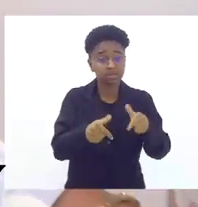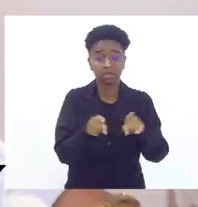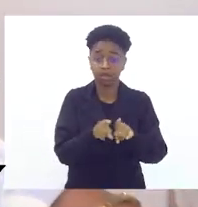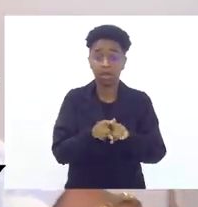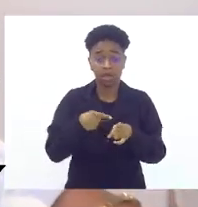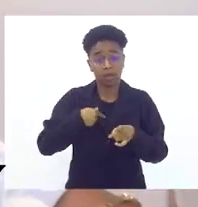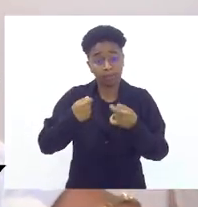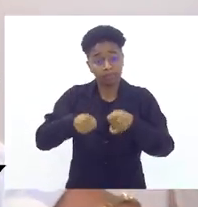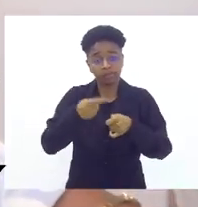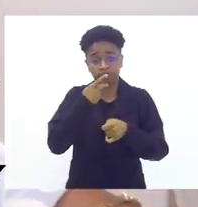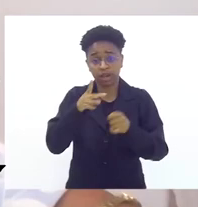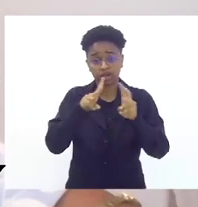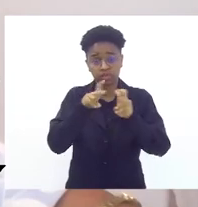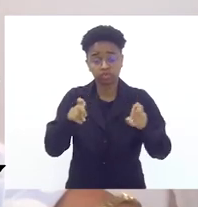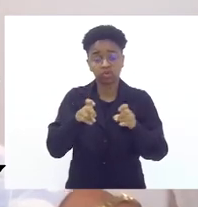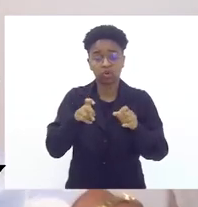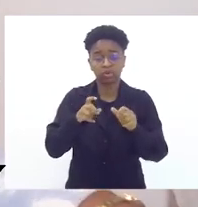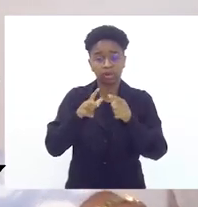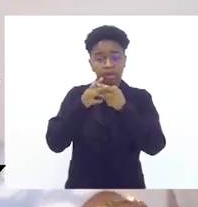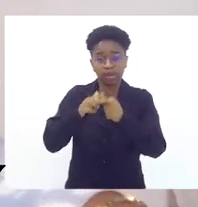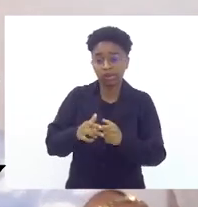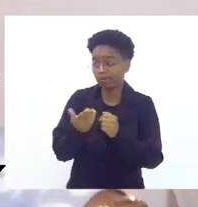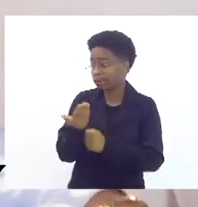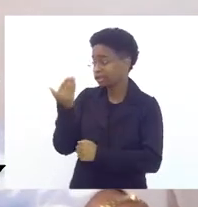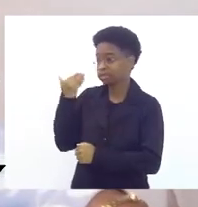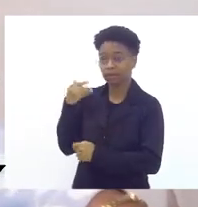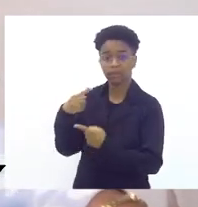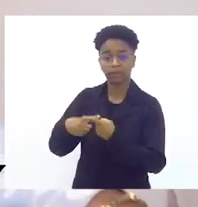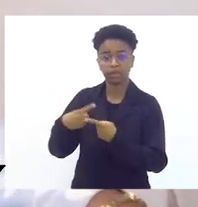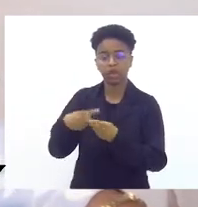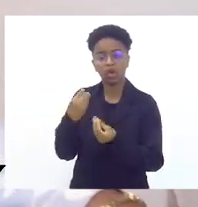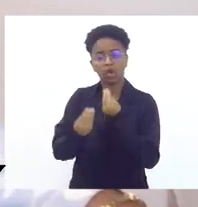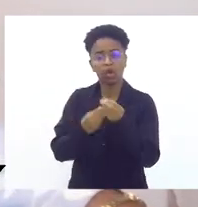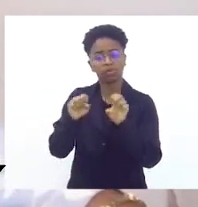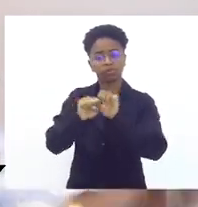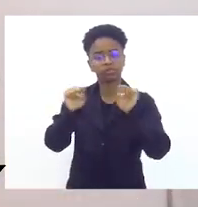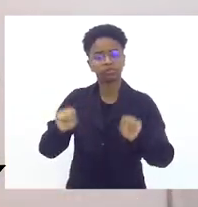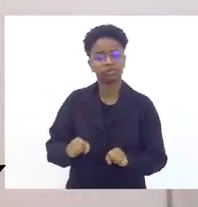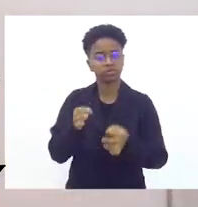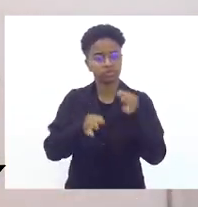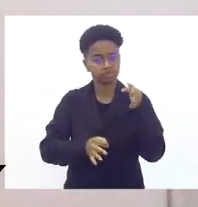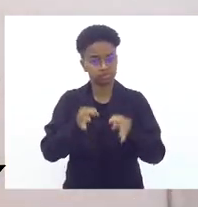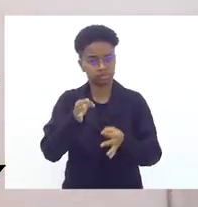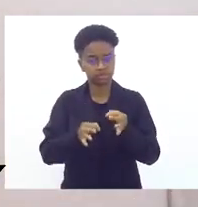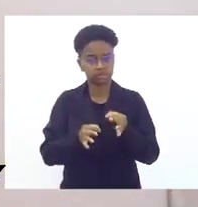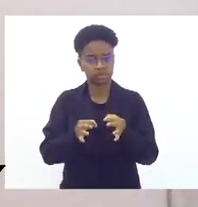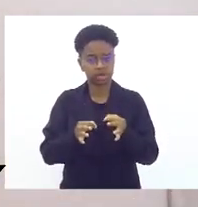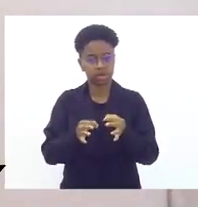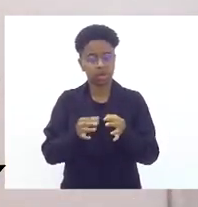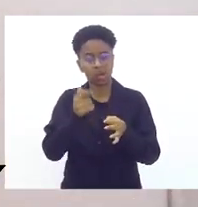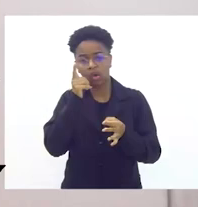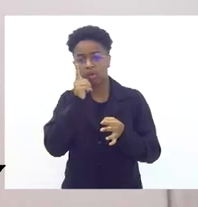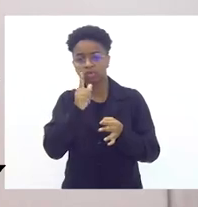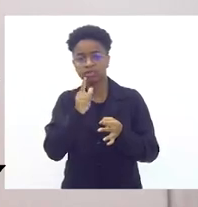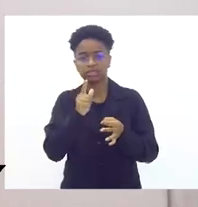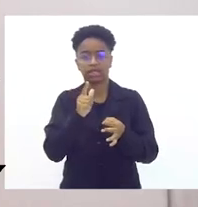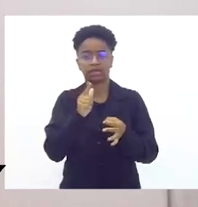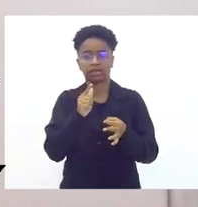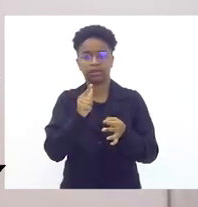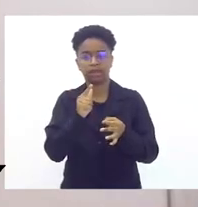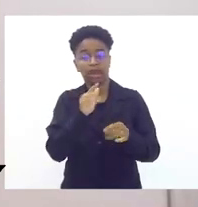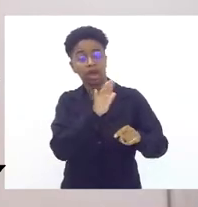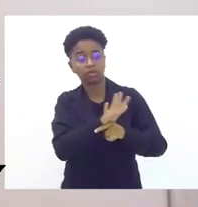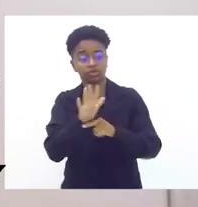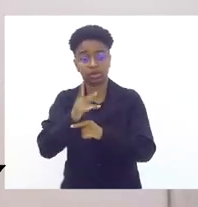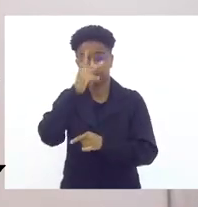falar de reparação nessa CPI como é que é um sistema de Justiça repara essa pessoa que teve a sua